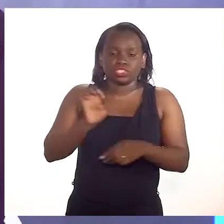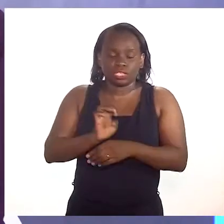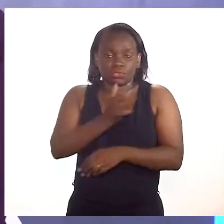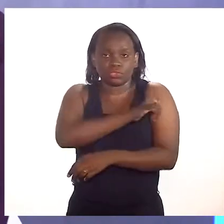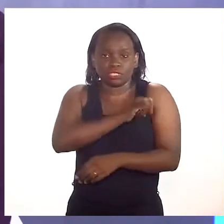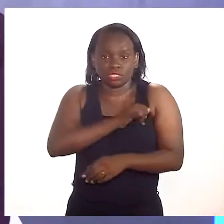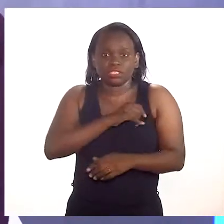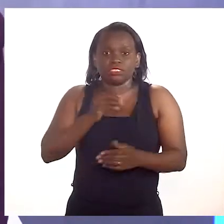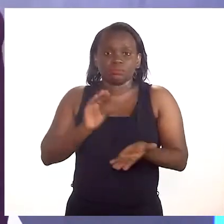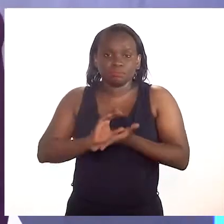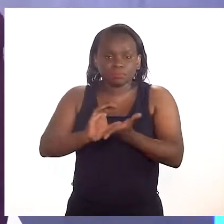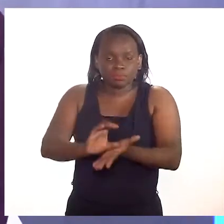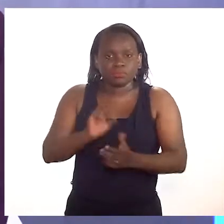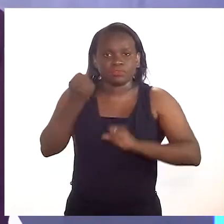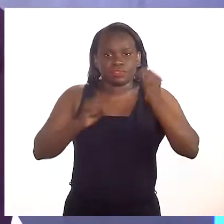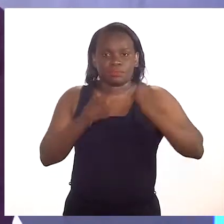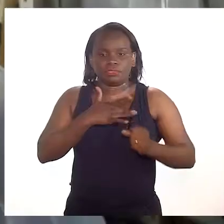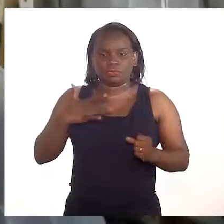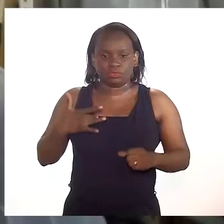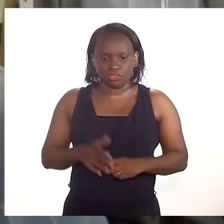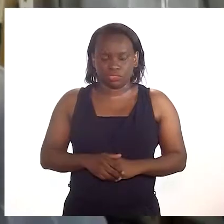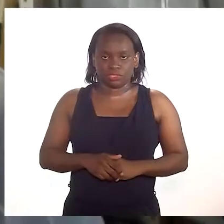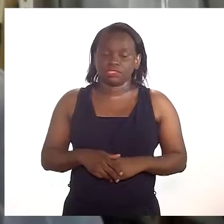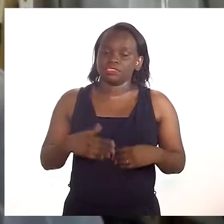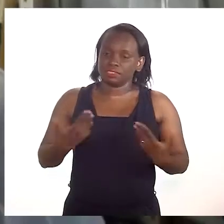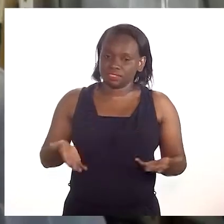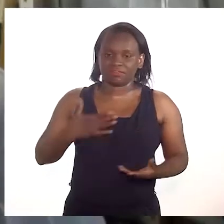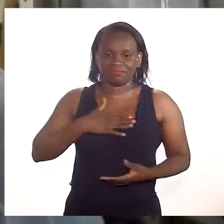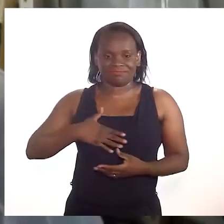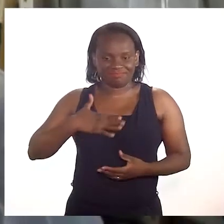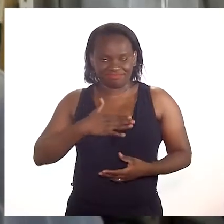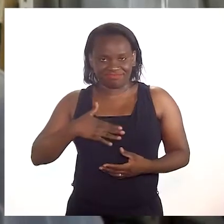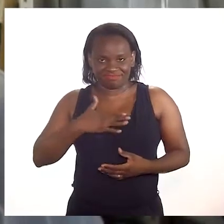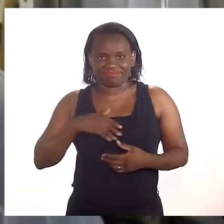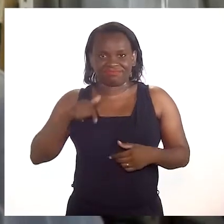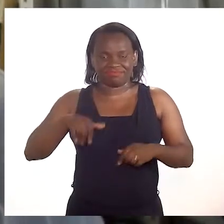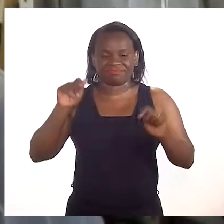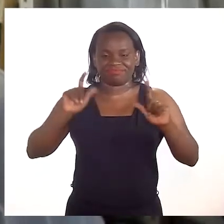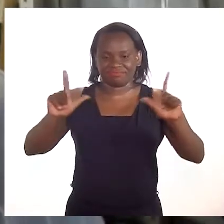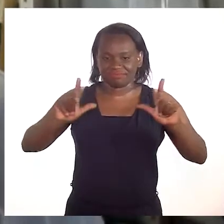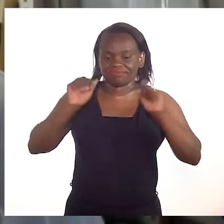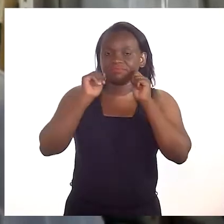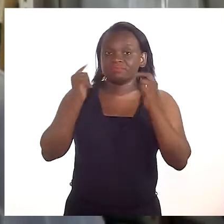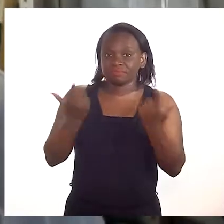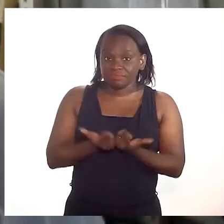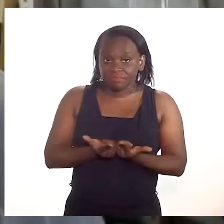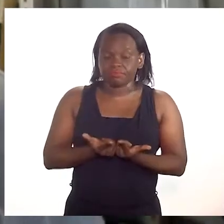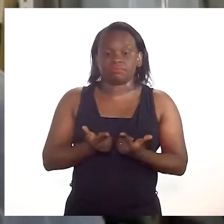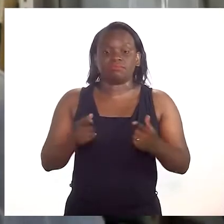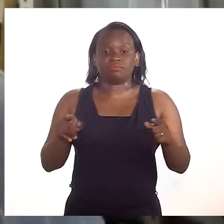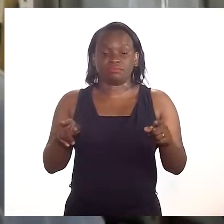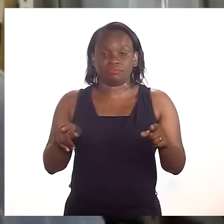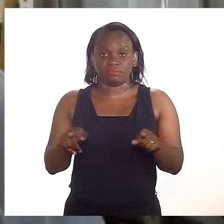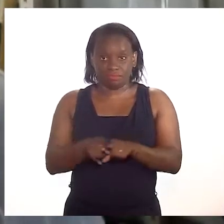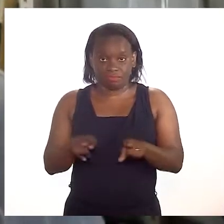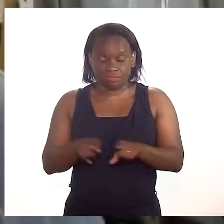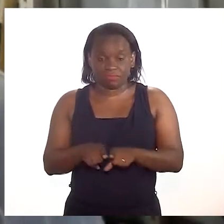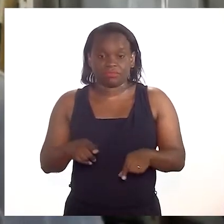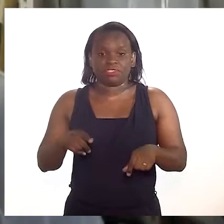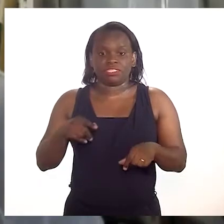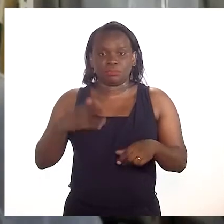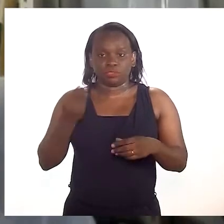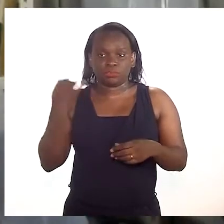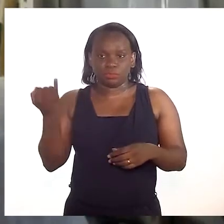investir no complexo industrial da saúde? Eu queria dizer da satisfação estar aqui na TV A Leste, nesse programa